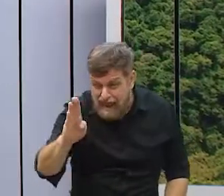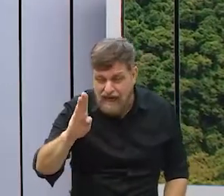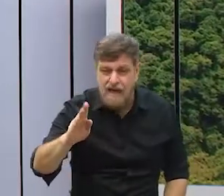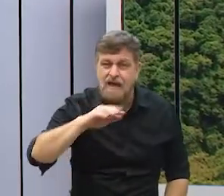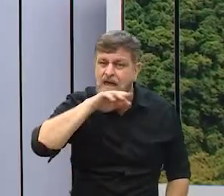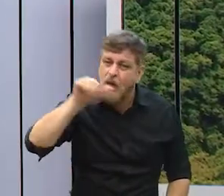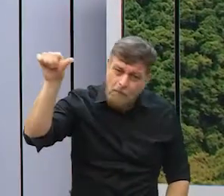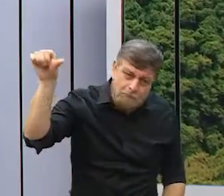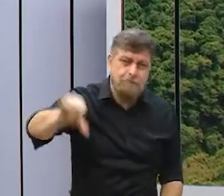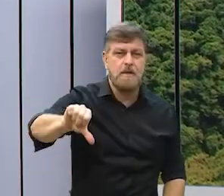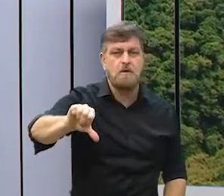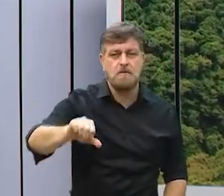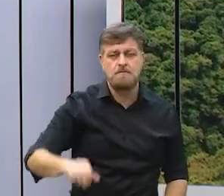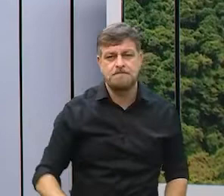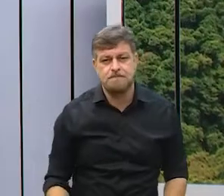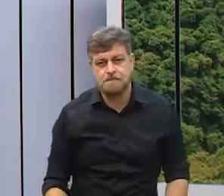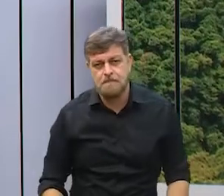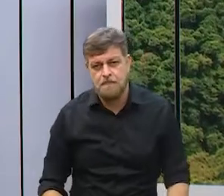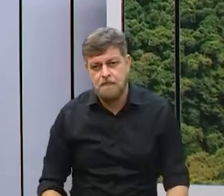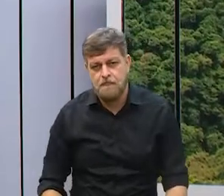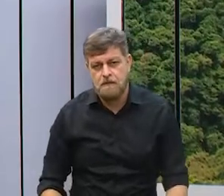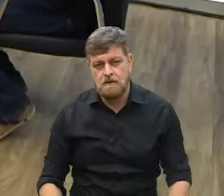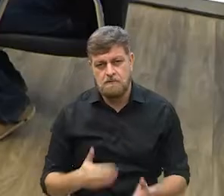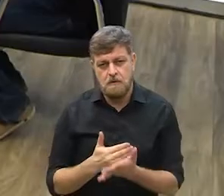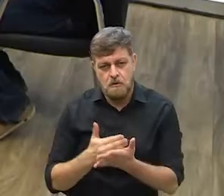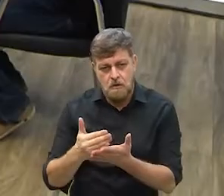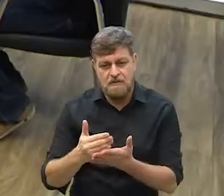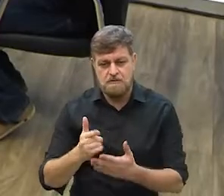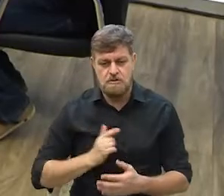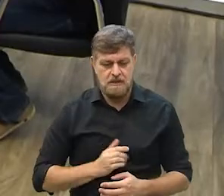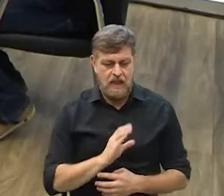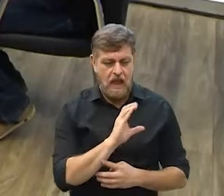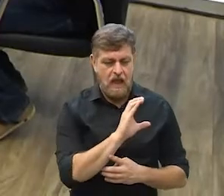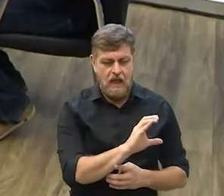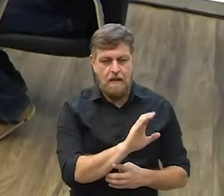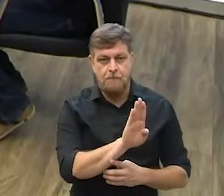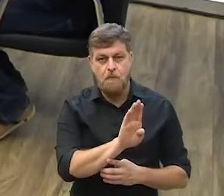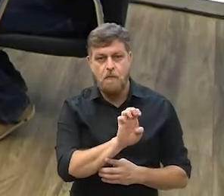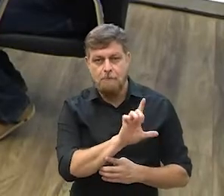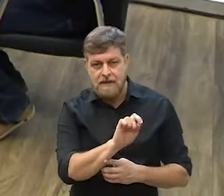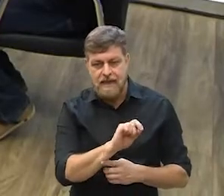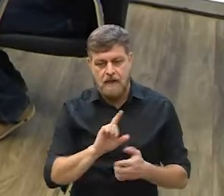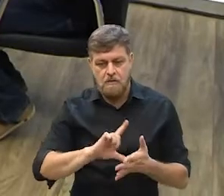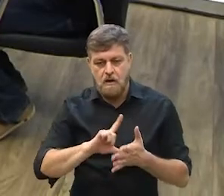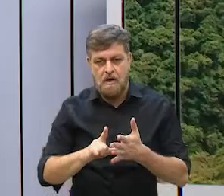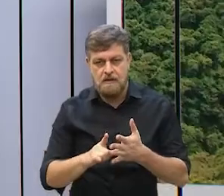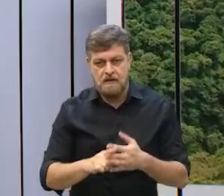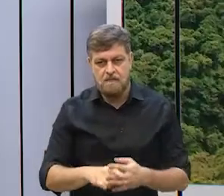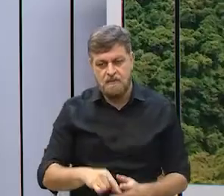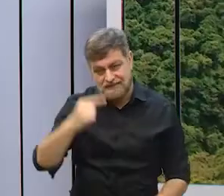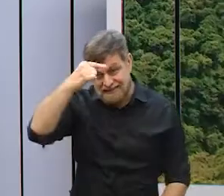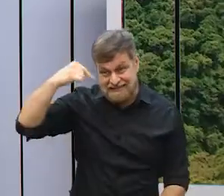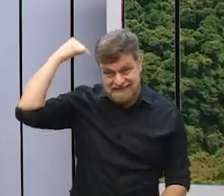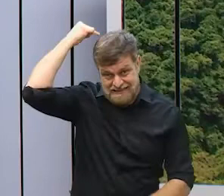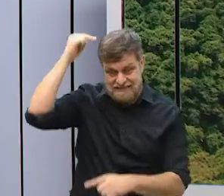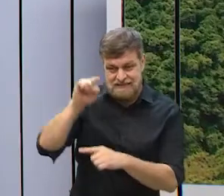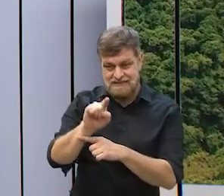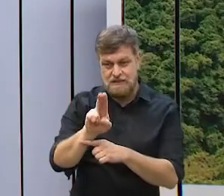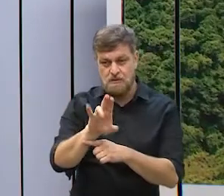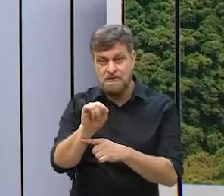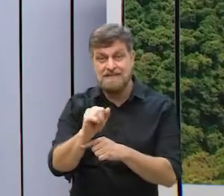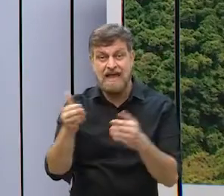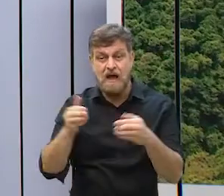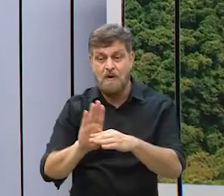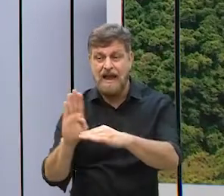na região do Campo Grande. Era inicialmente o Campo Belo, depois foi o São Luís, agora está concentrado no satélite